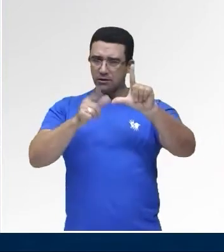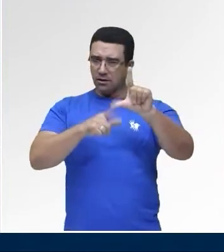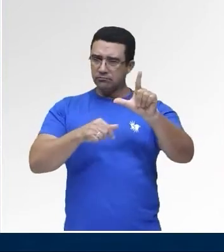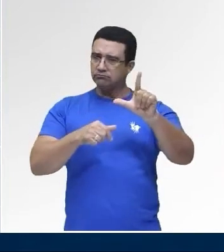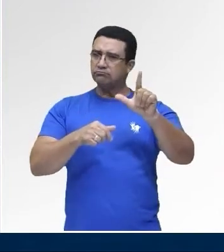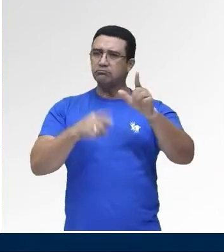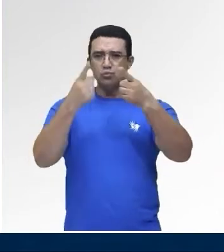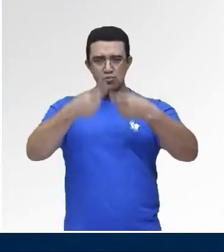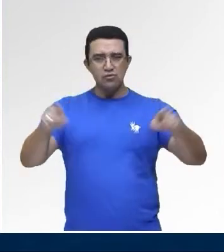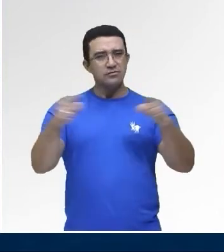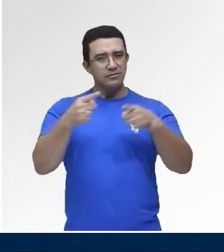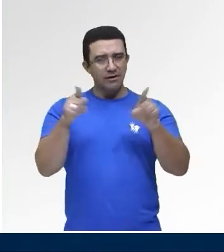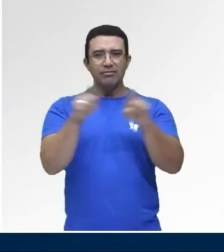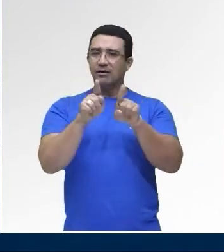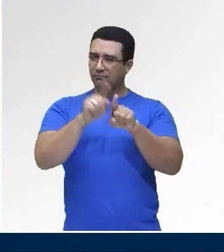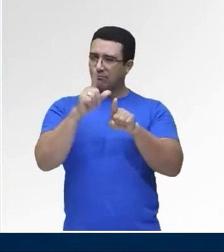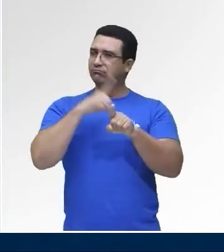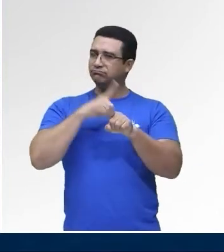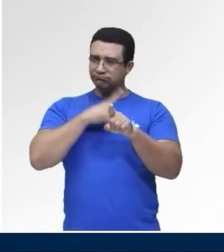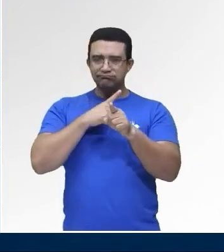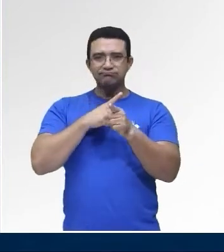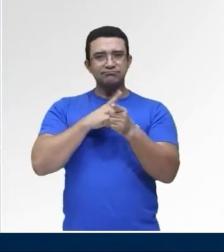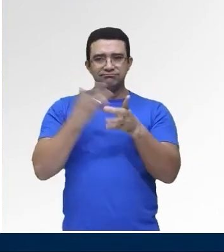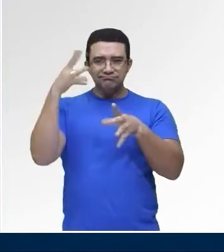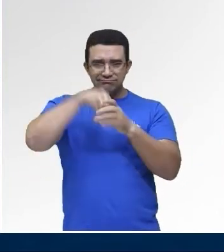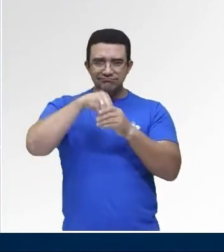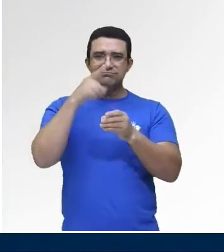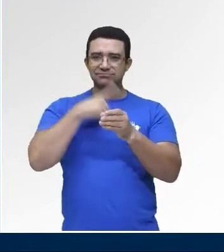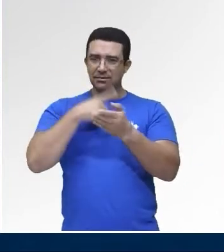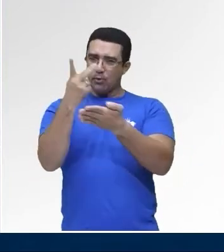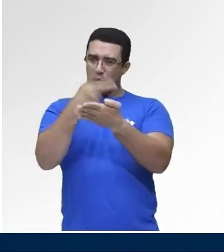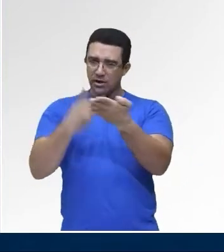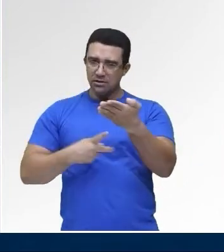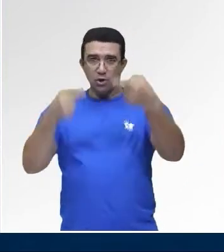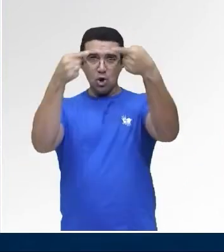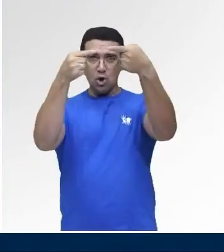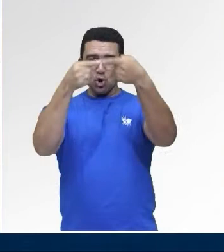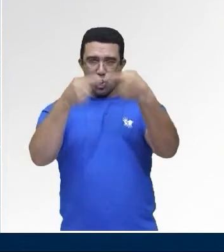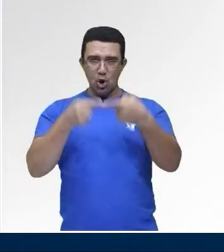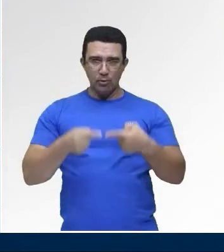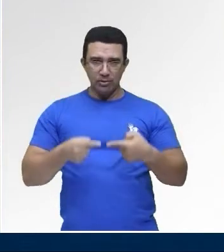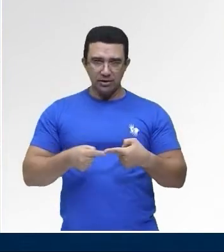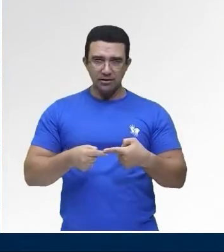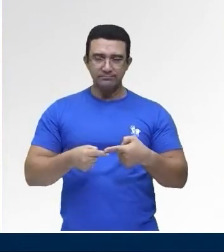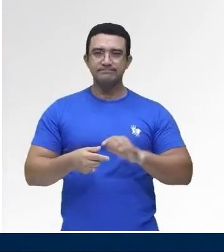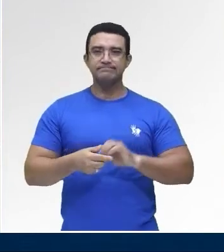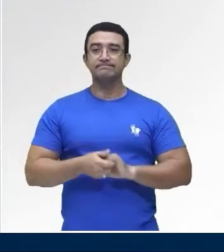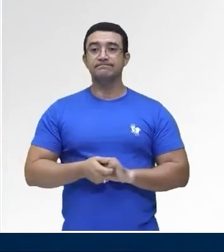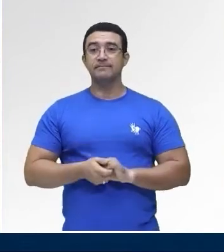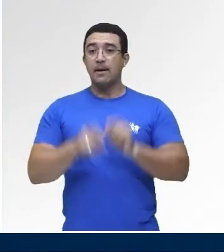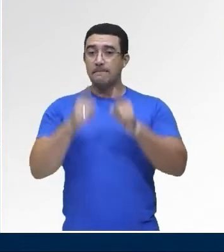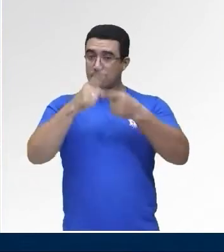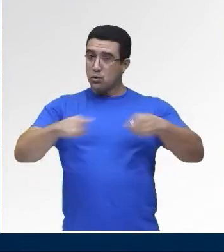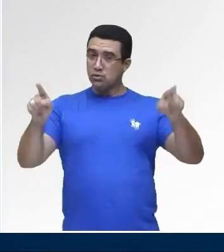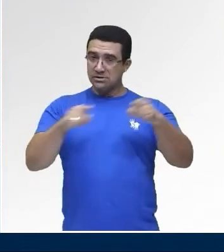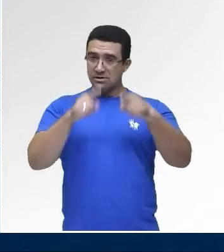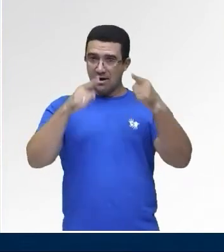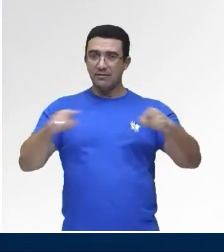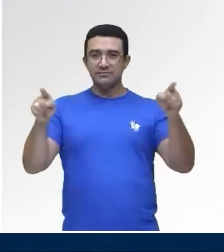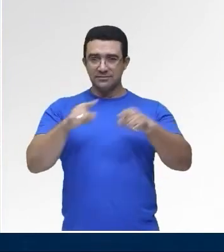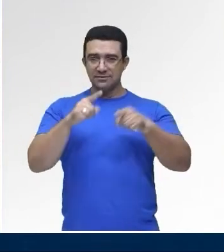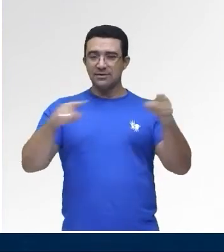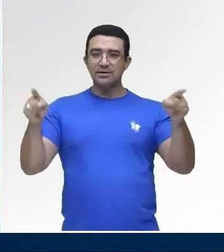músicas também têm poesia, né? E também tem rima. As músicas populares brasileiras, elas têm muito